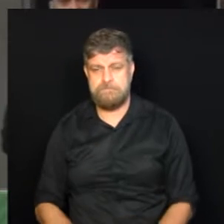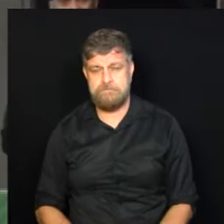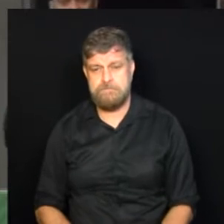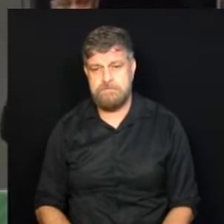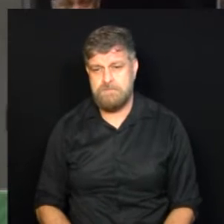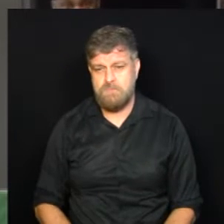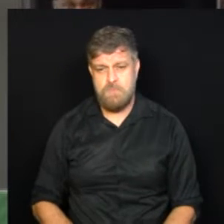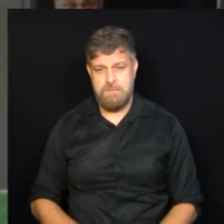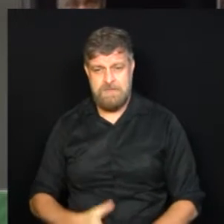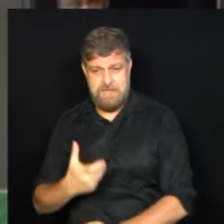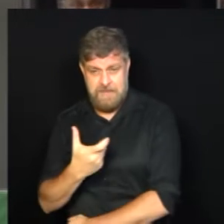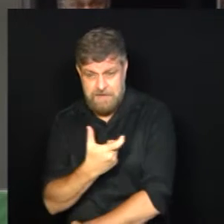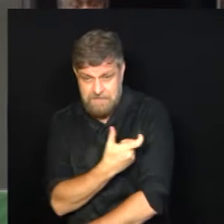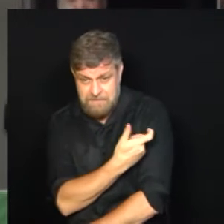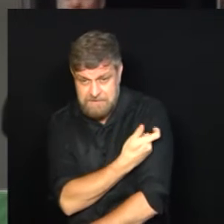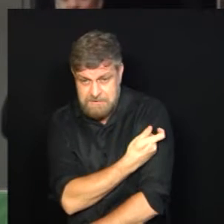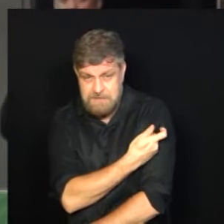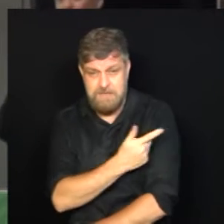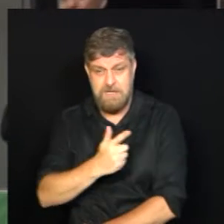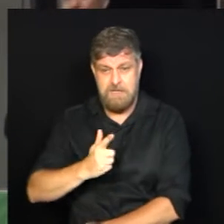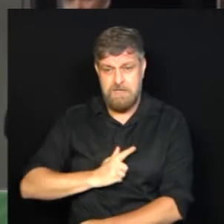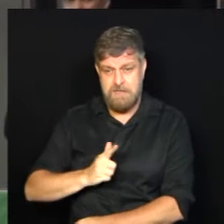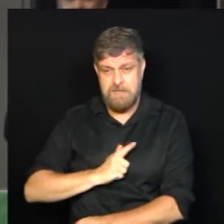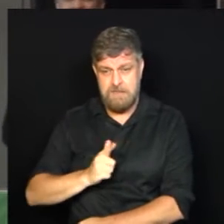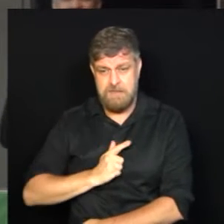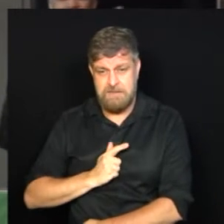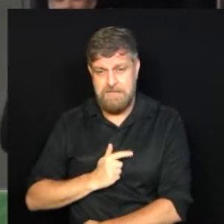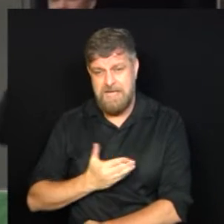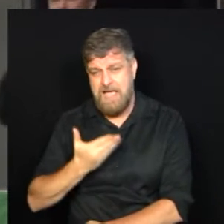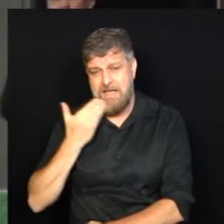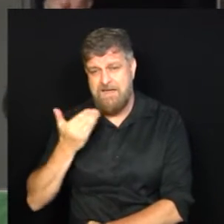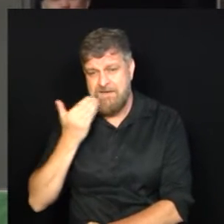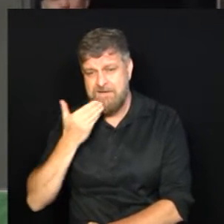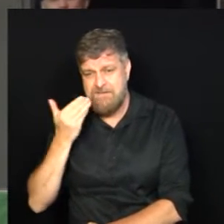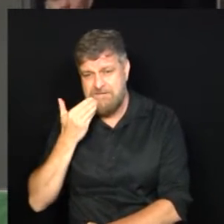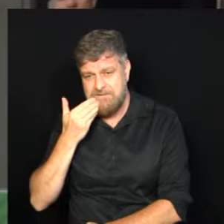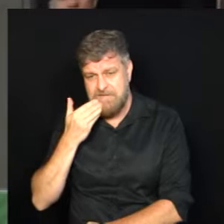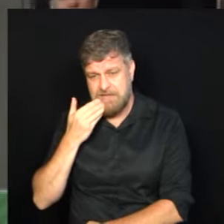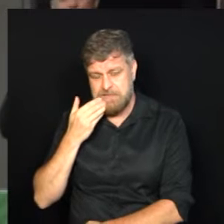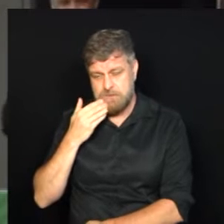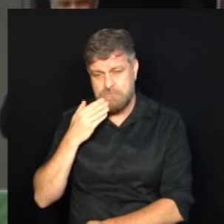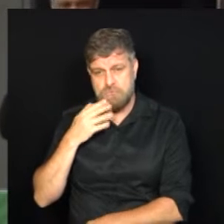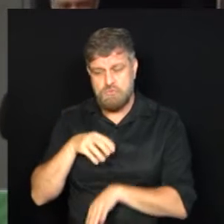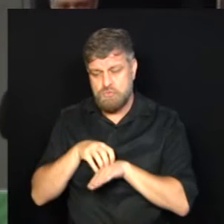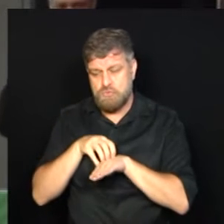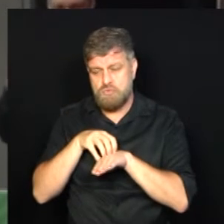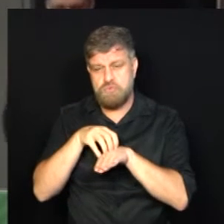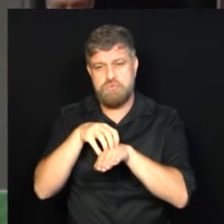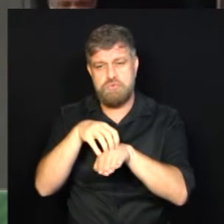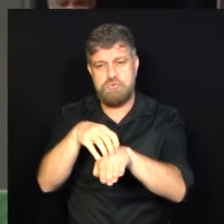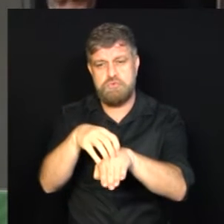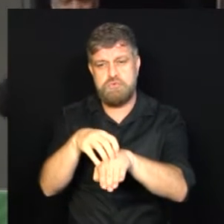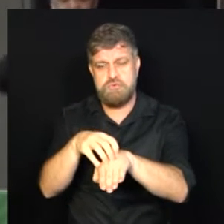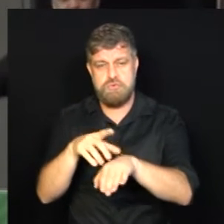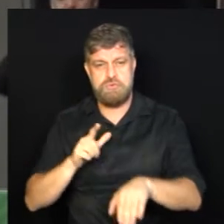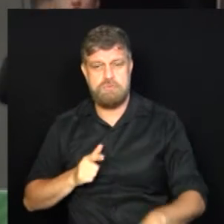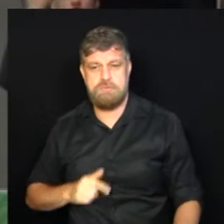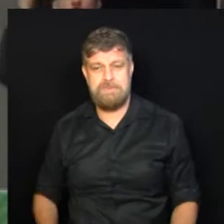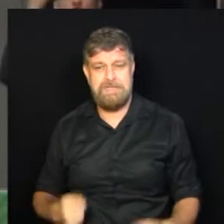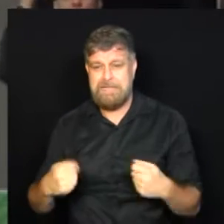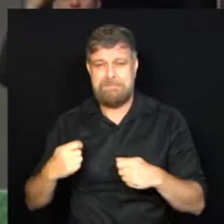Uma das vacinas que tem facilidade logística, porque é transportada em temperatura